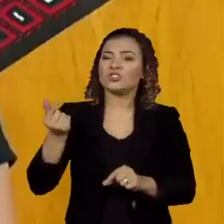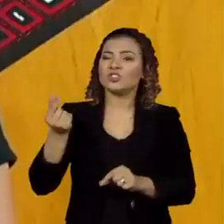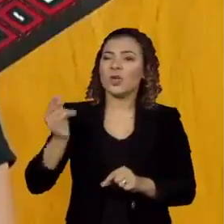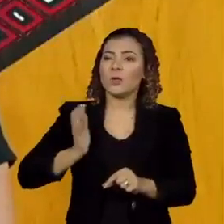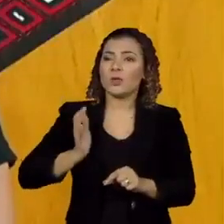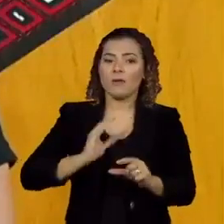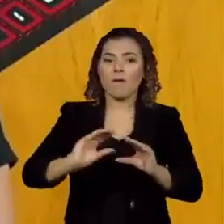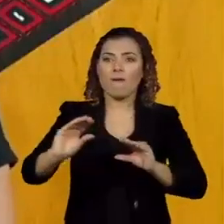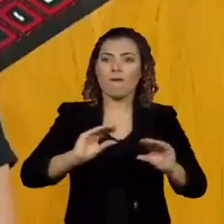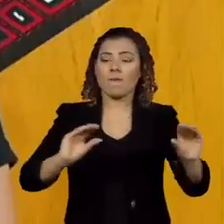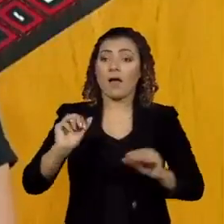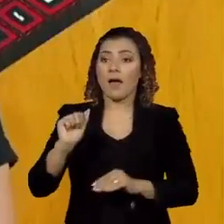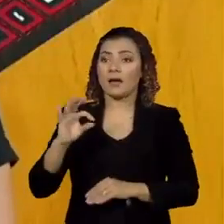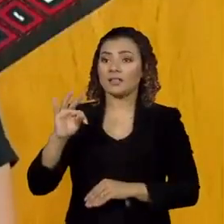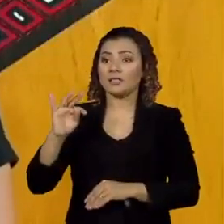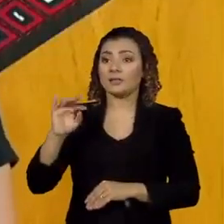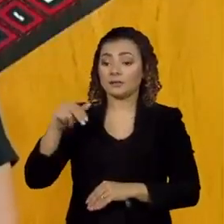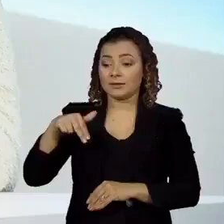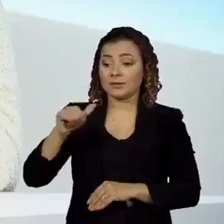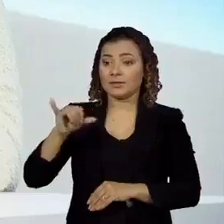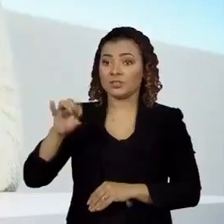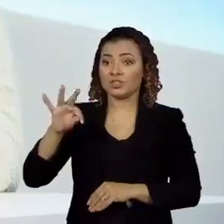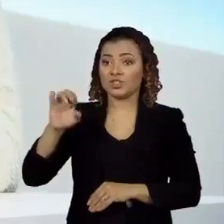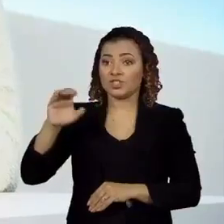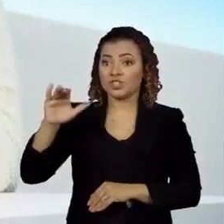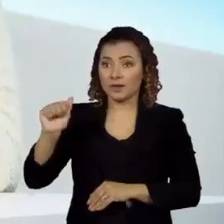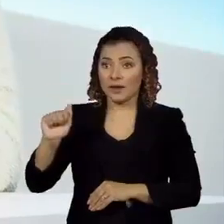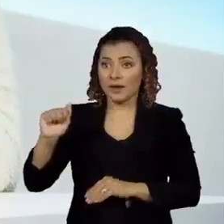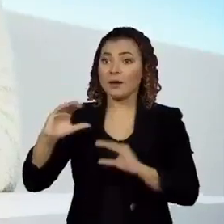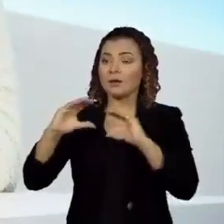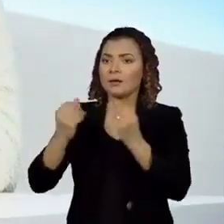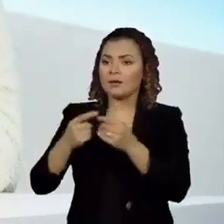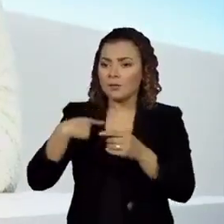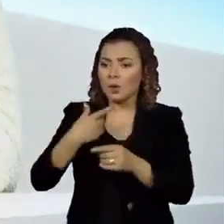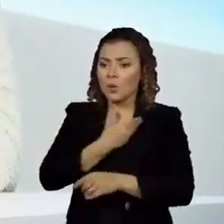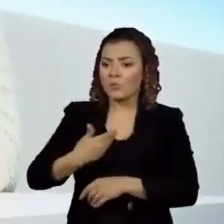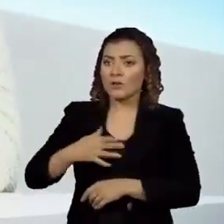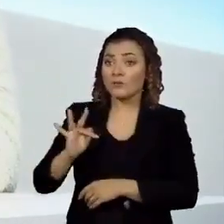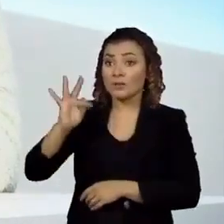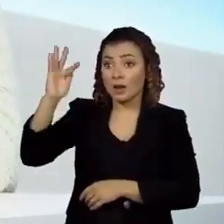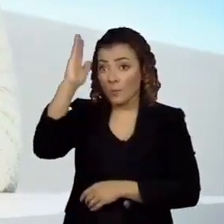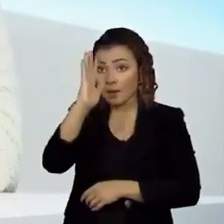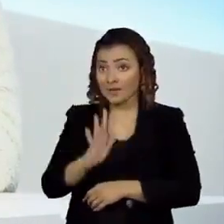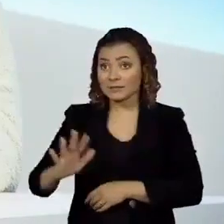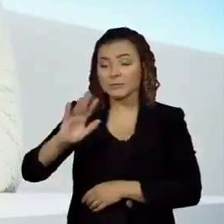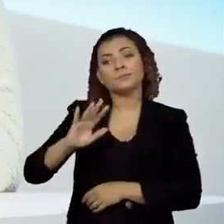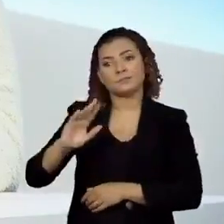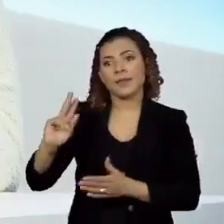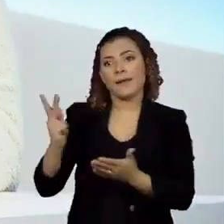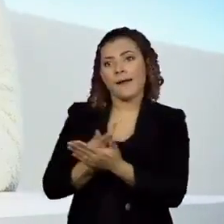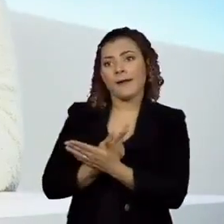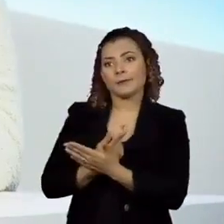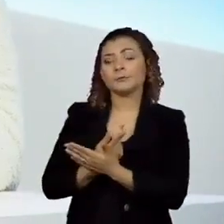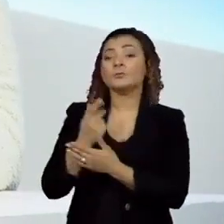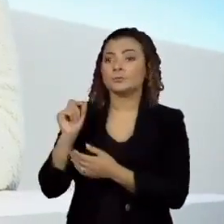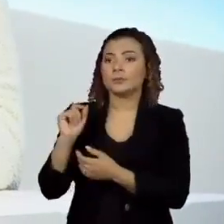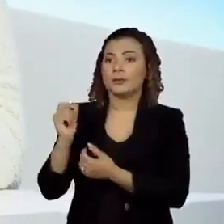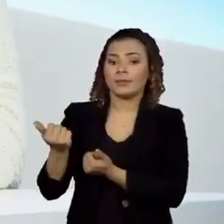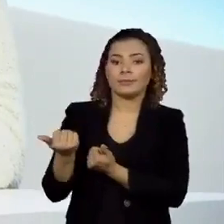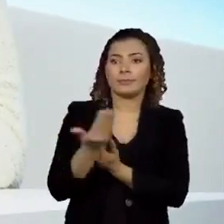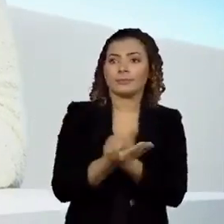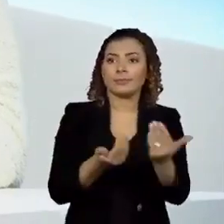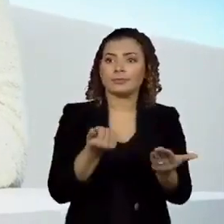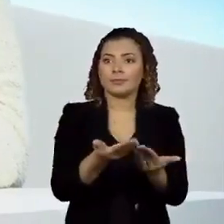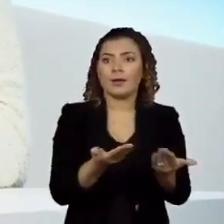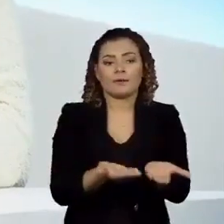último relatório, também mostrou que a Anistia afirmou que o governo federal, o governo brasileiro, tem falhado em entregar e